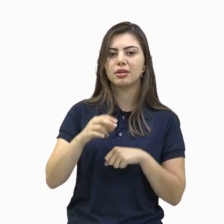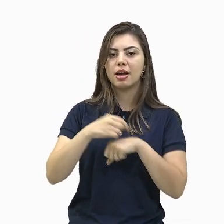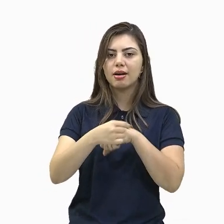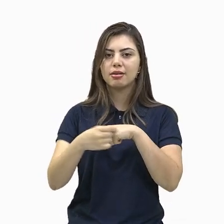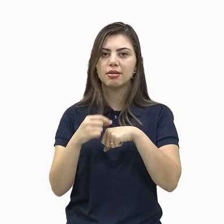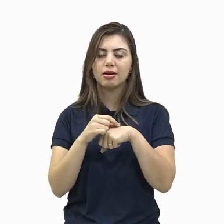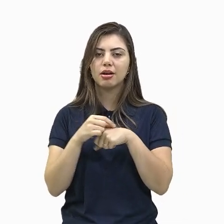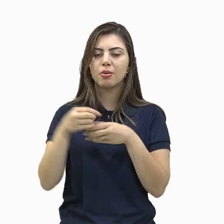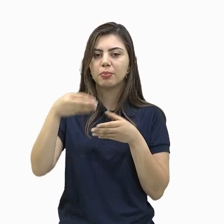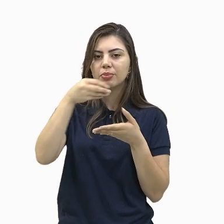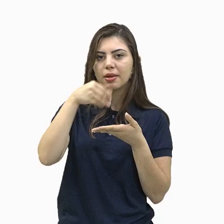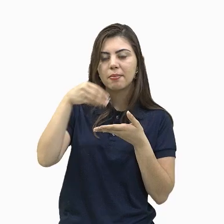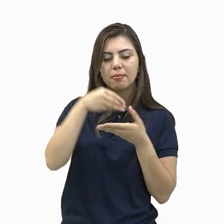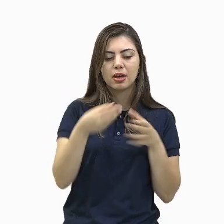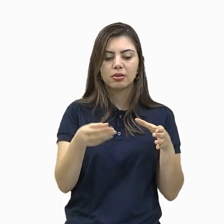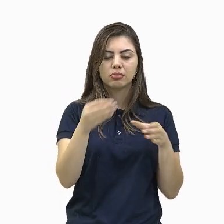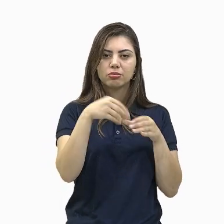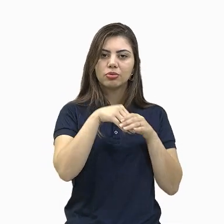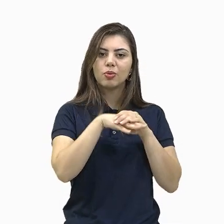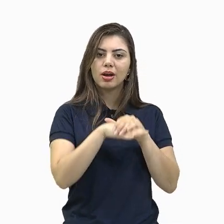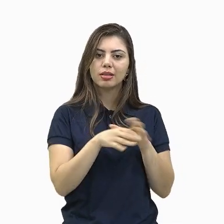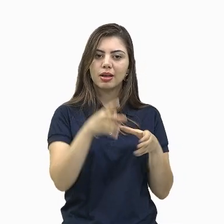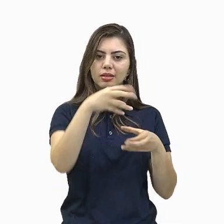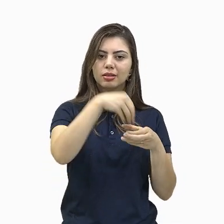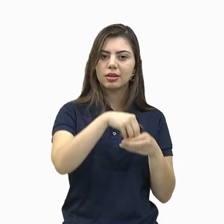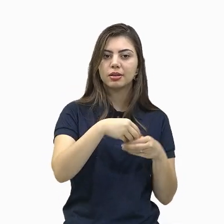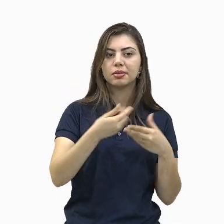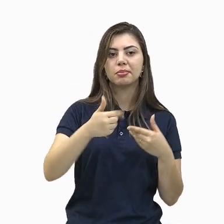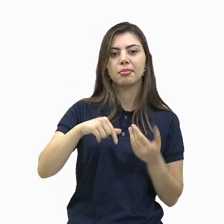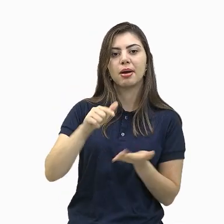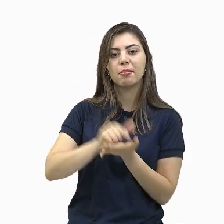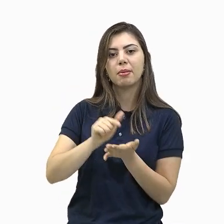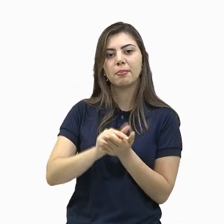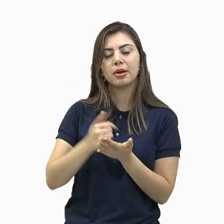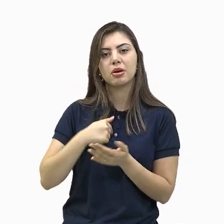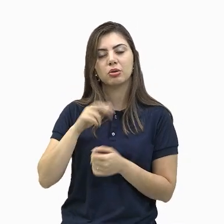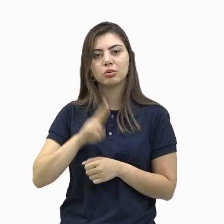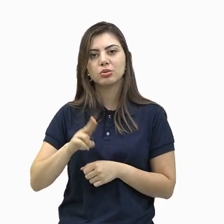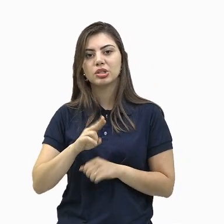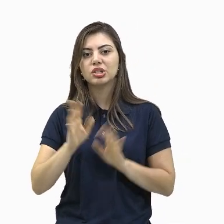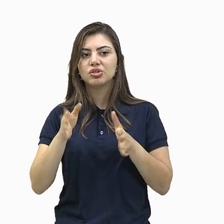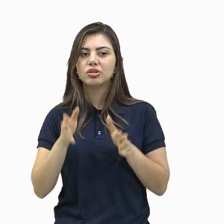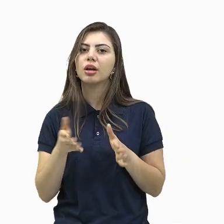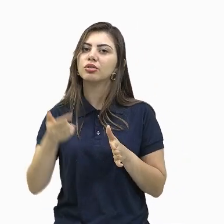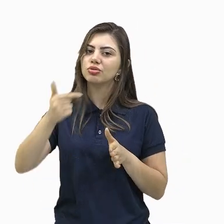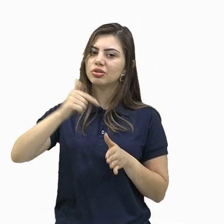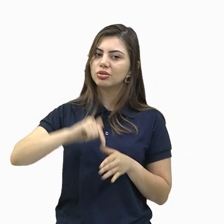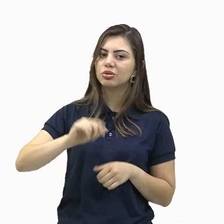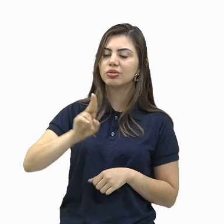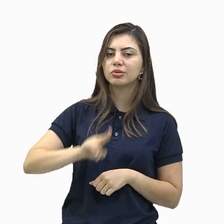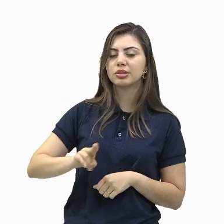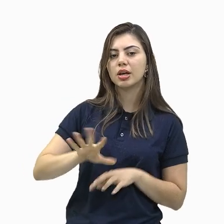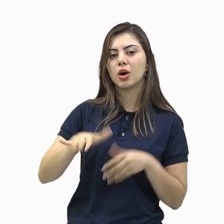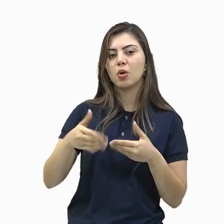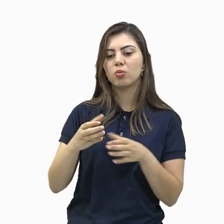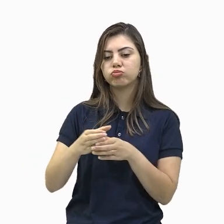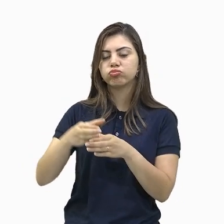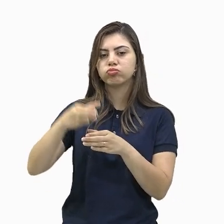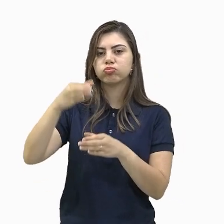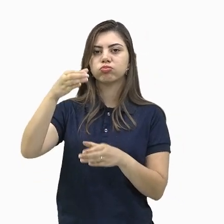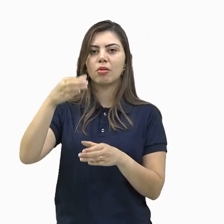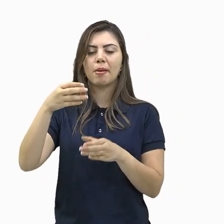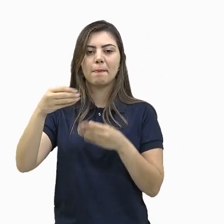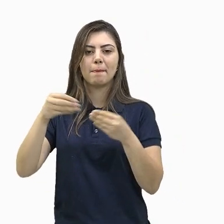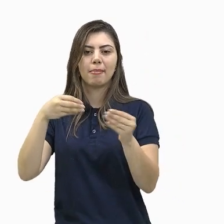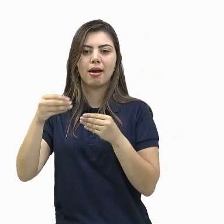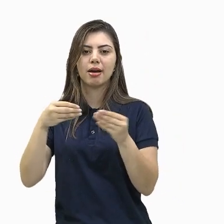objetos, papel usado, aproveitar para rascunho, garrafas PET, armazenar produtos de limpeza. Então, esses são